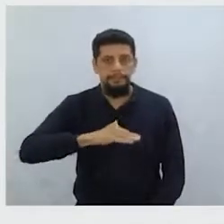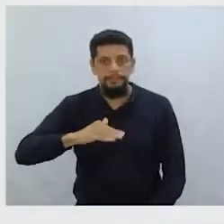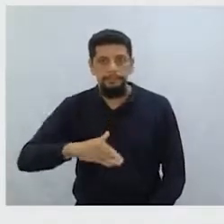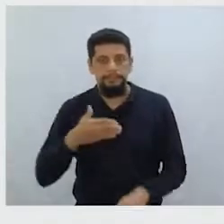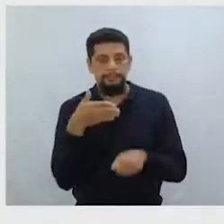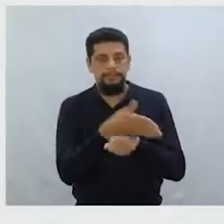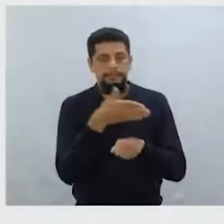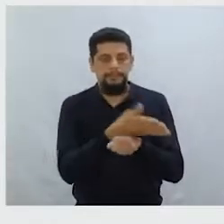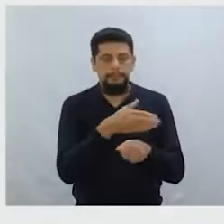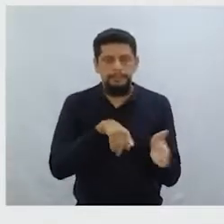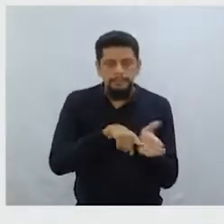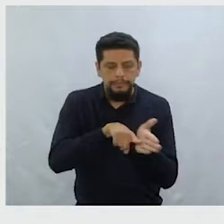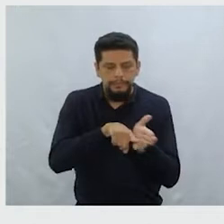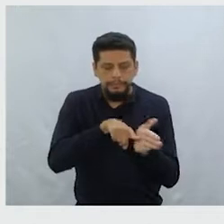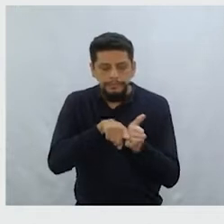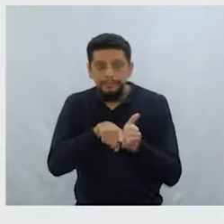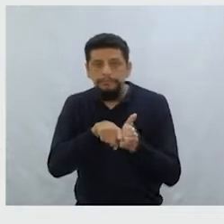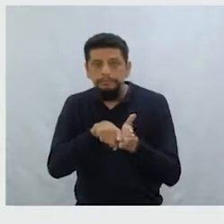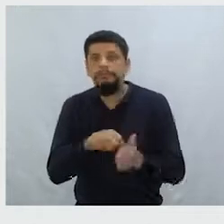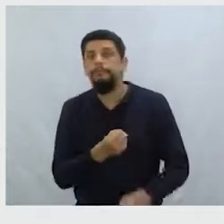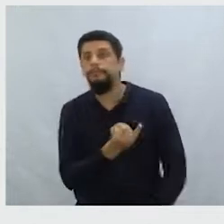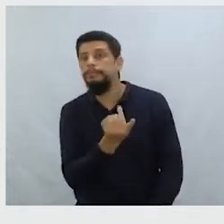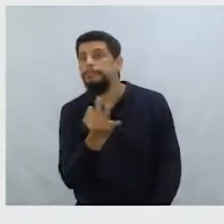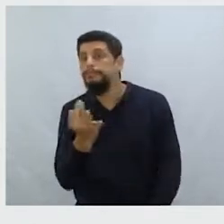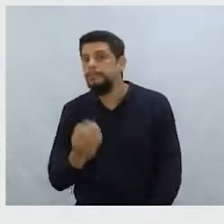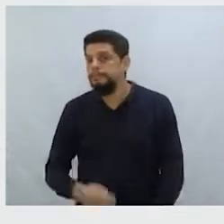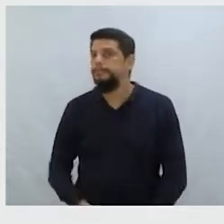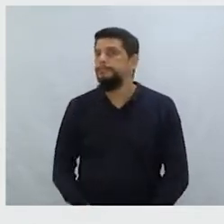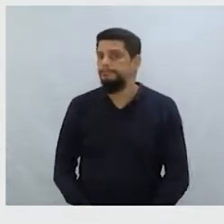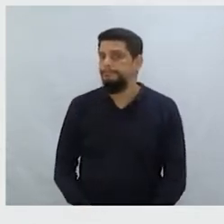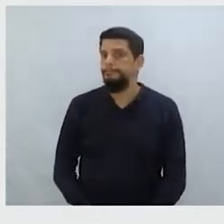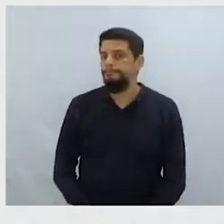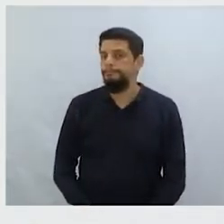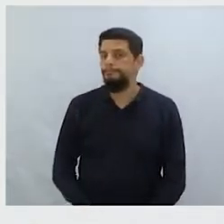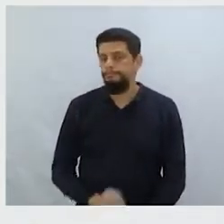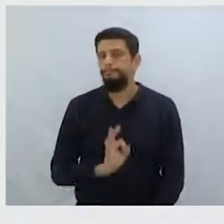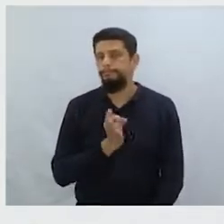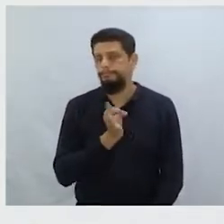Quantas crianças participaram da pesquisa?